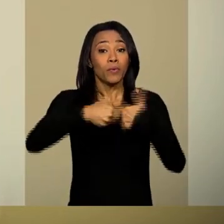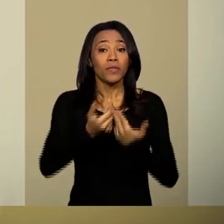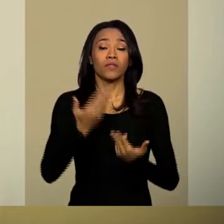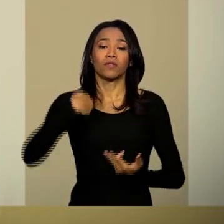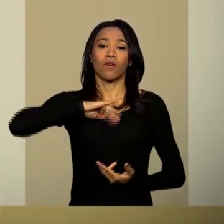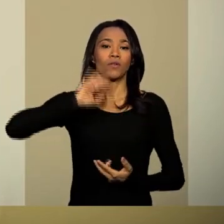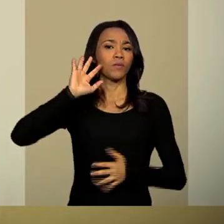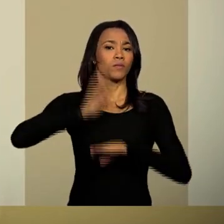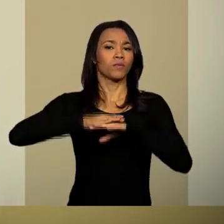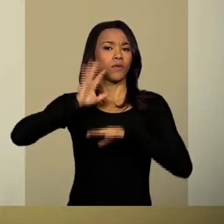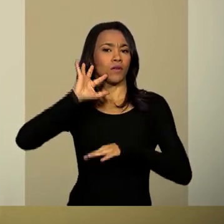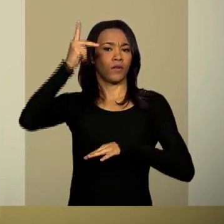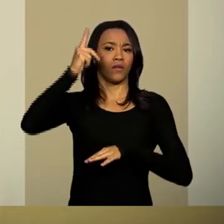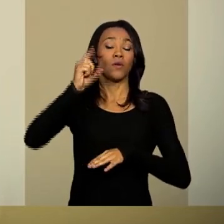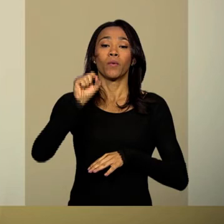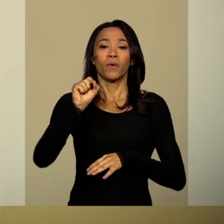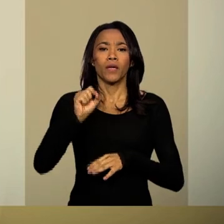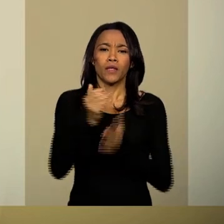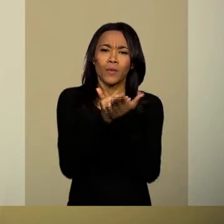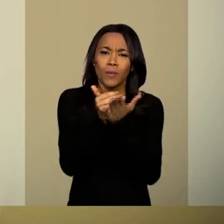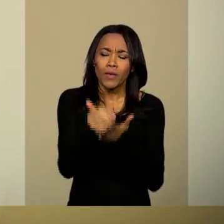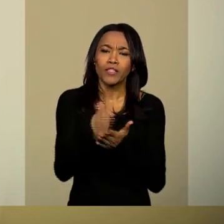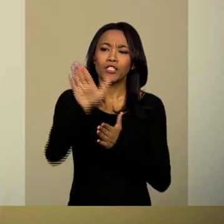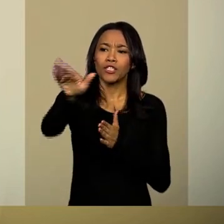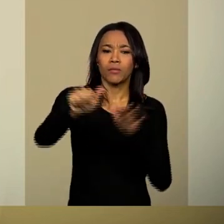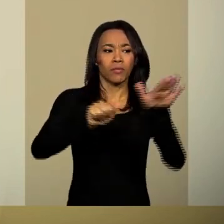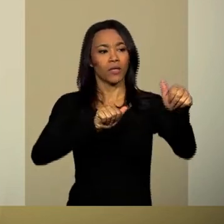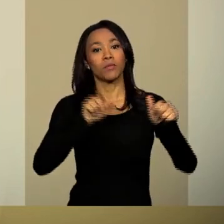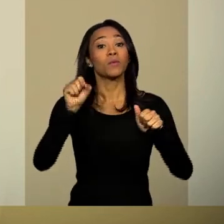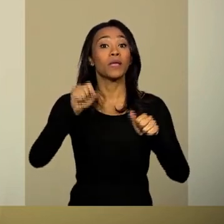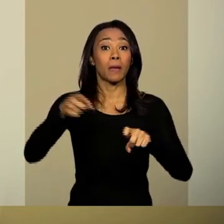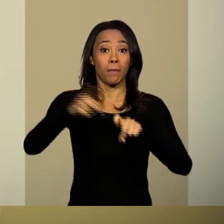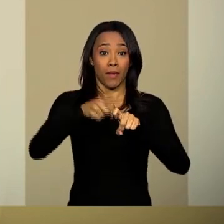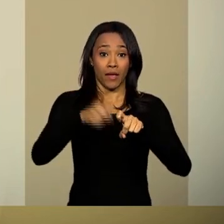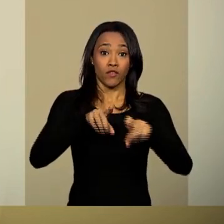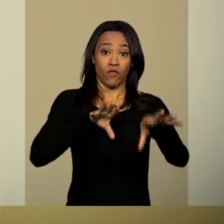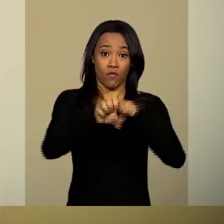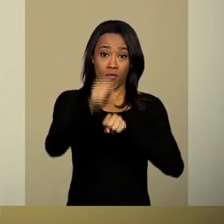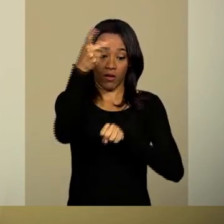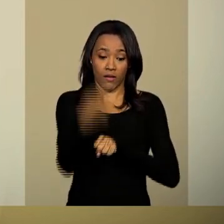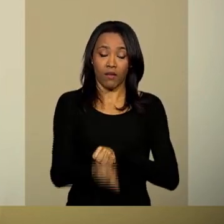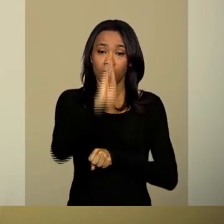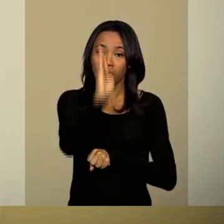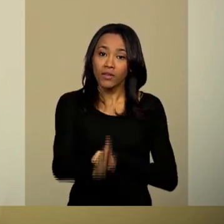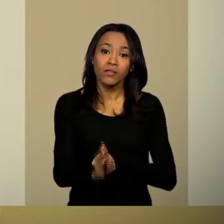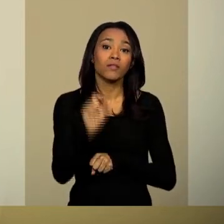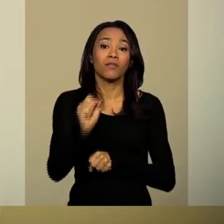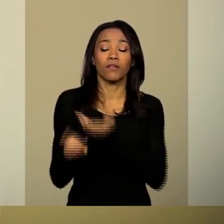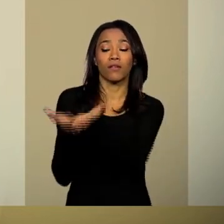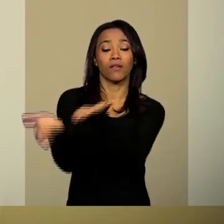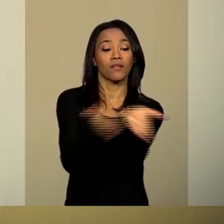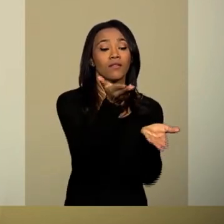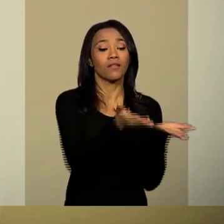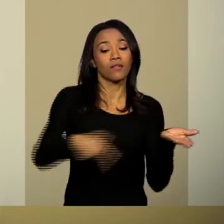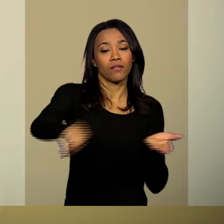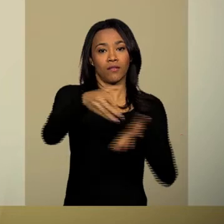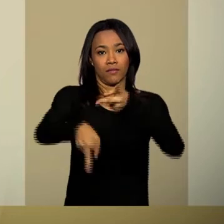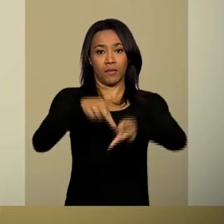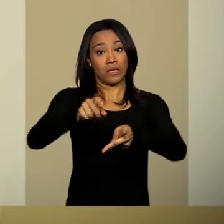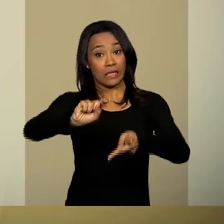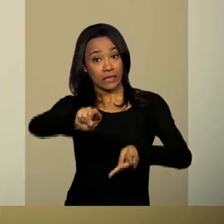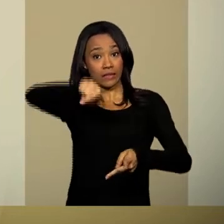decisão e Logo no início chamamos primeiro os médicos formados no Brasil para atender a nossa população